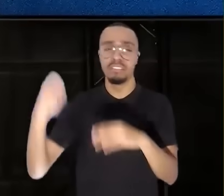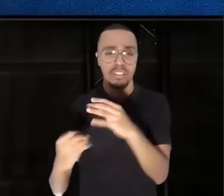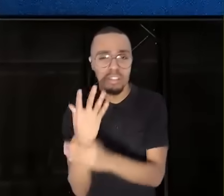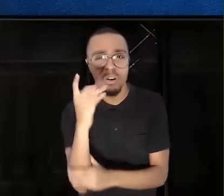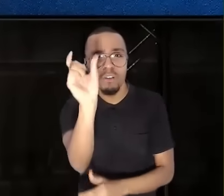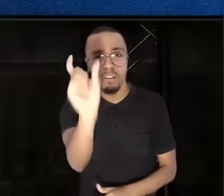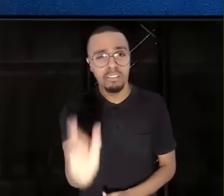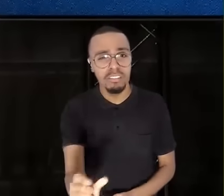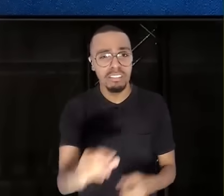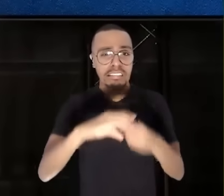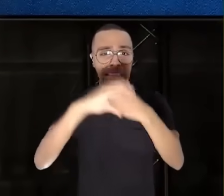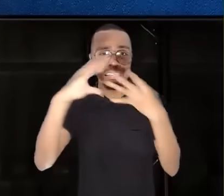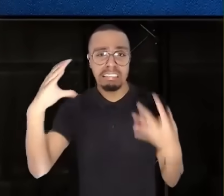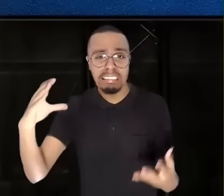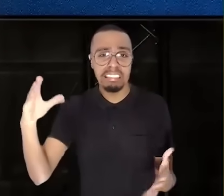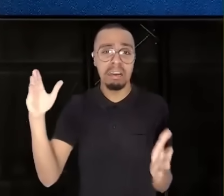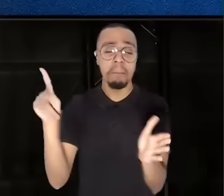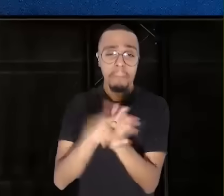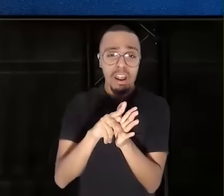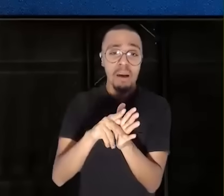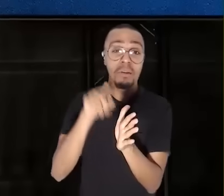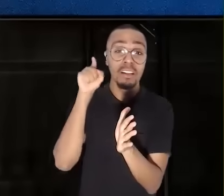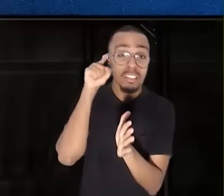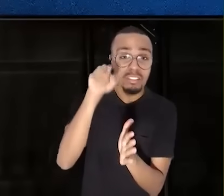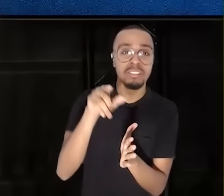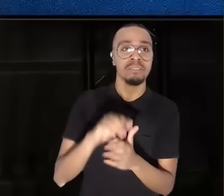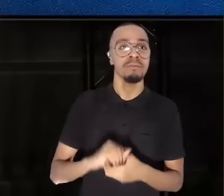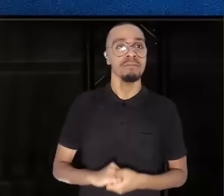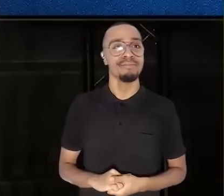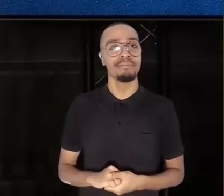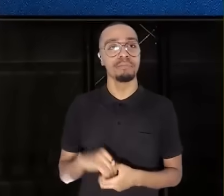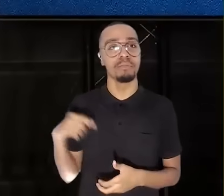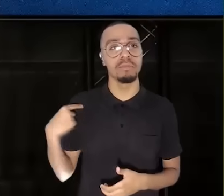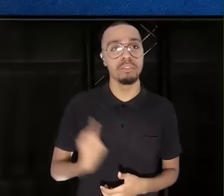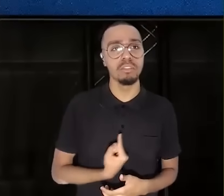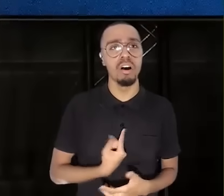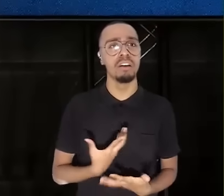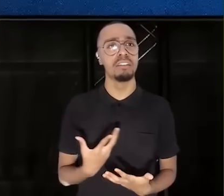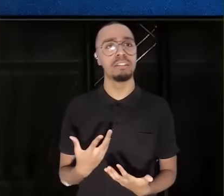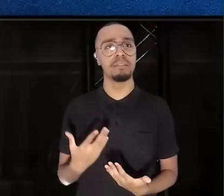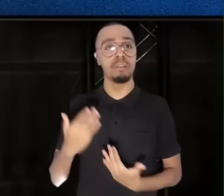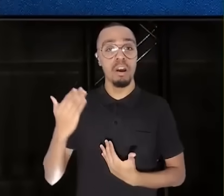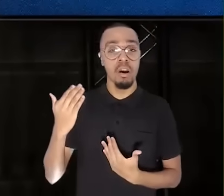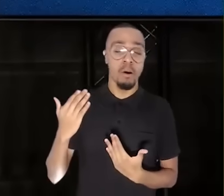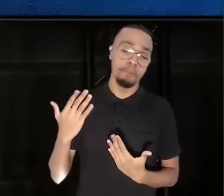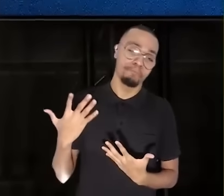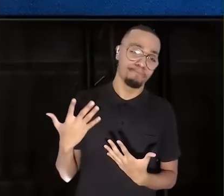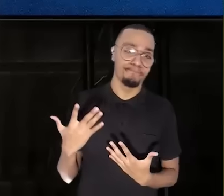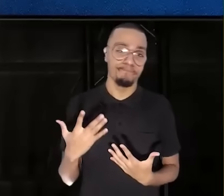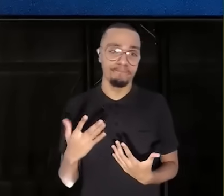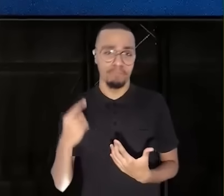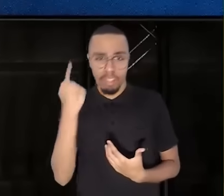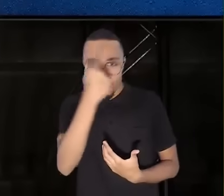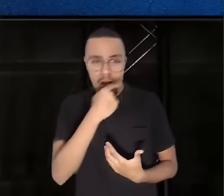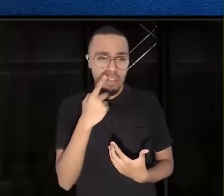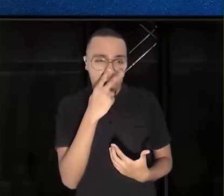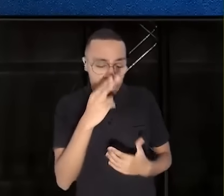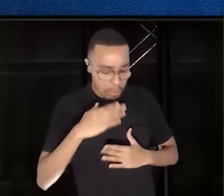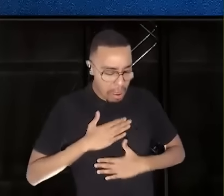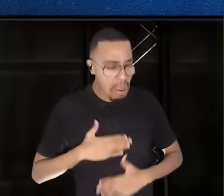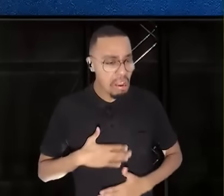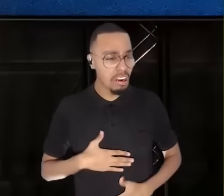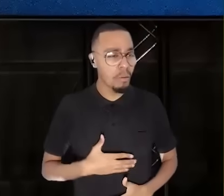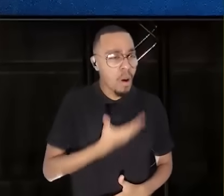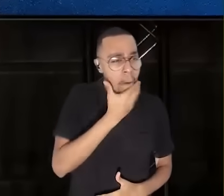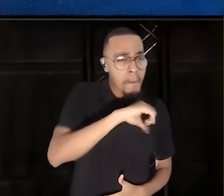você com características dele e não humanas. A gente se parece muito com o pai que temos, com a mãe que temos, o temperamento. Mas